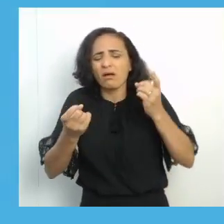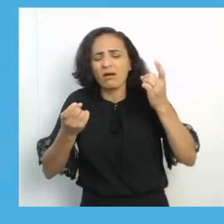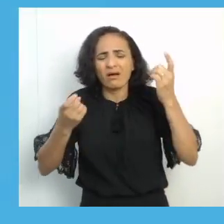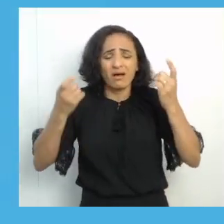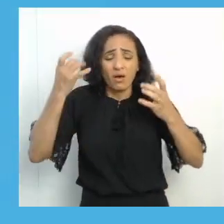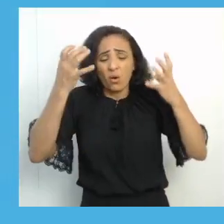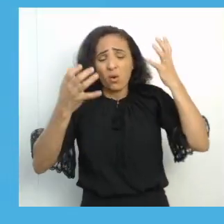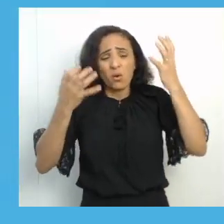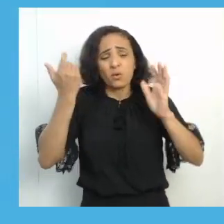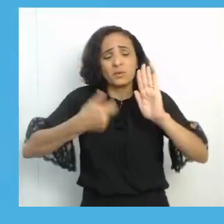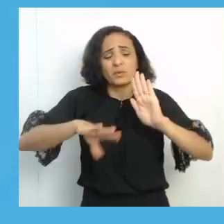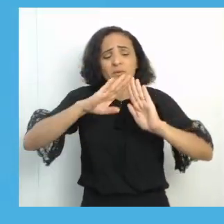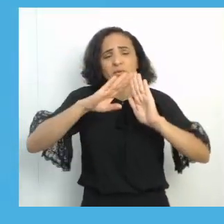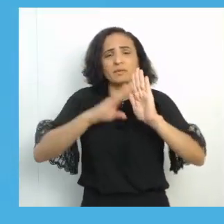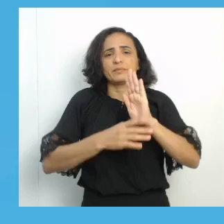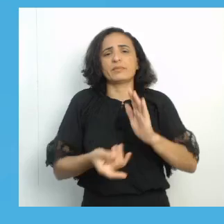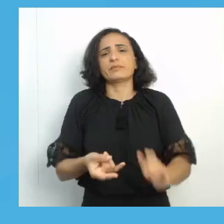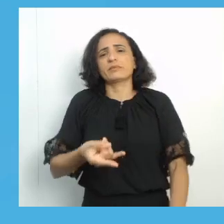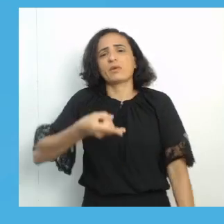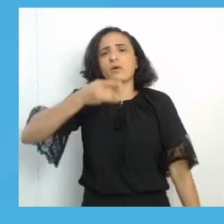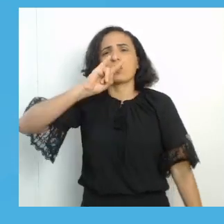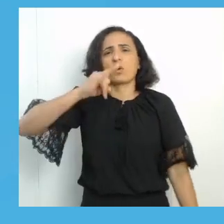listar o álcool, o